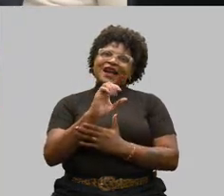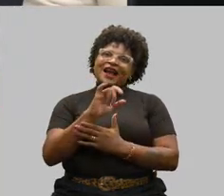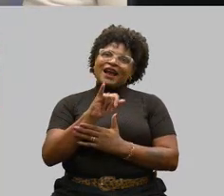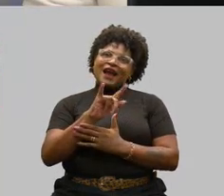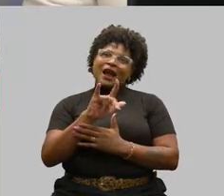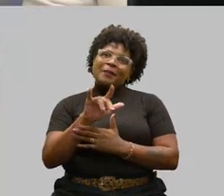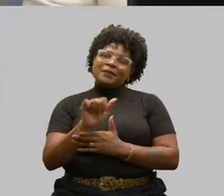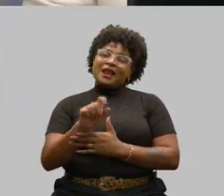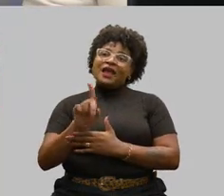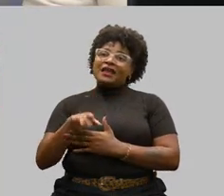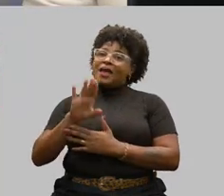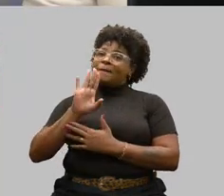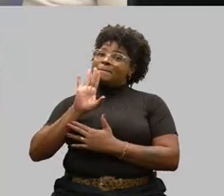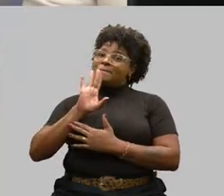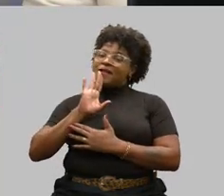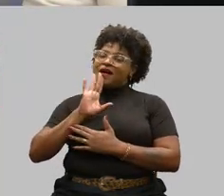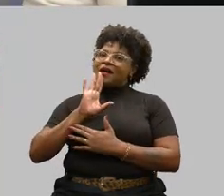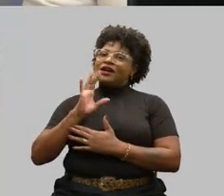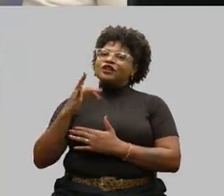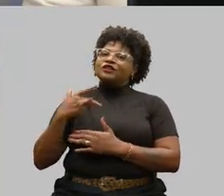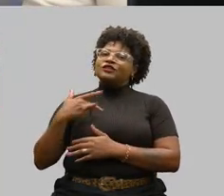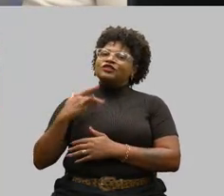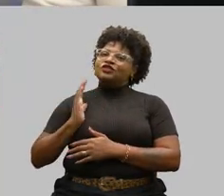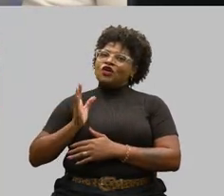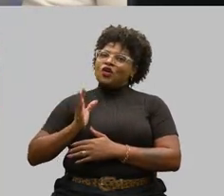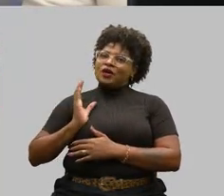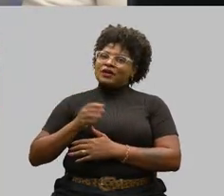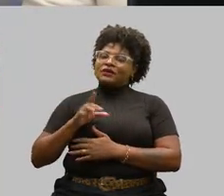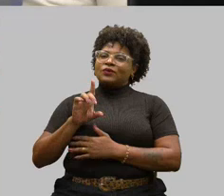dimitrus e todos os presentes